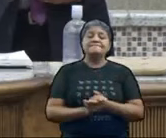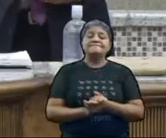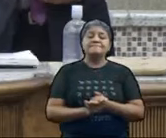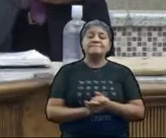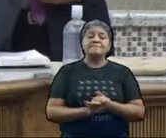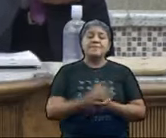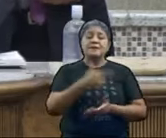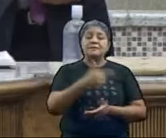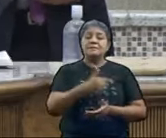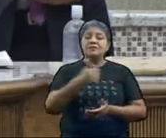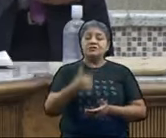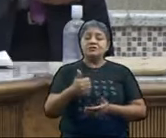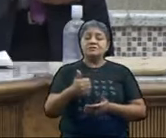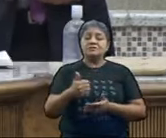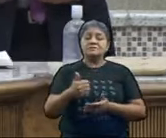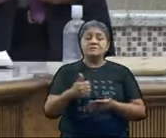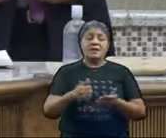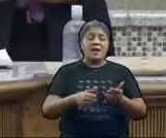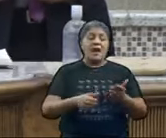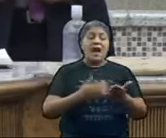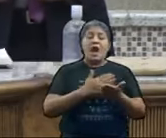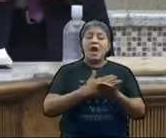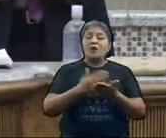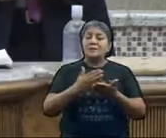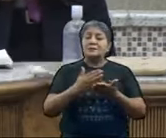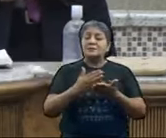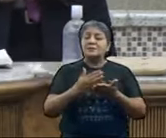ao versículo de número 8.